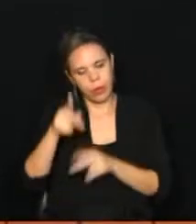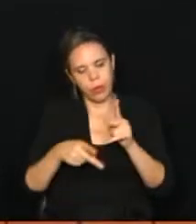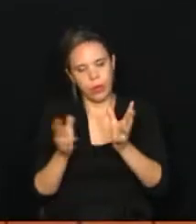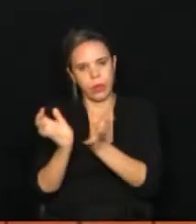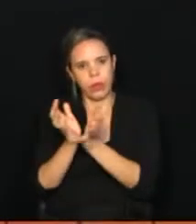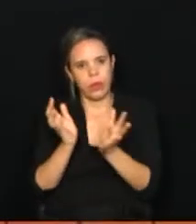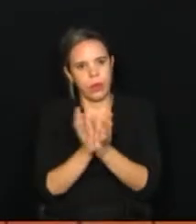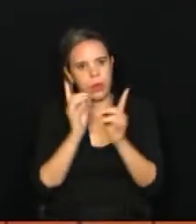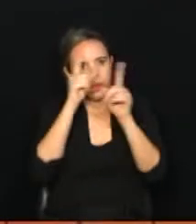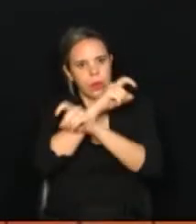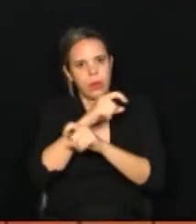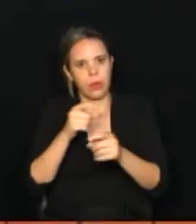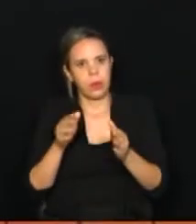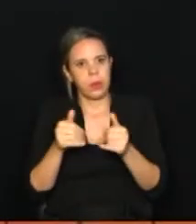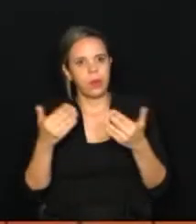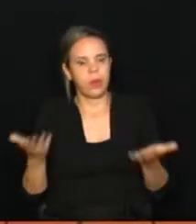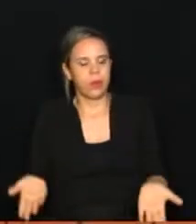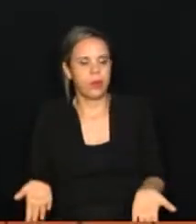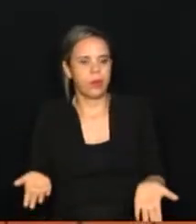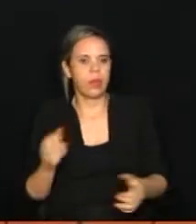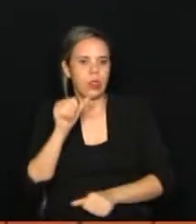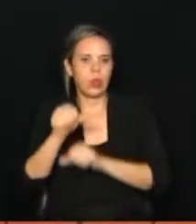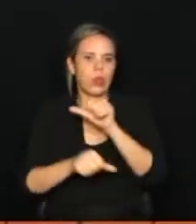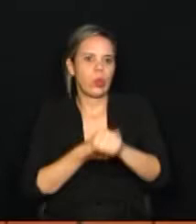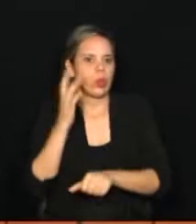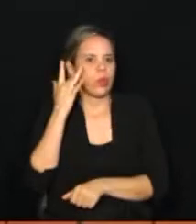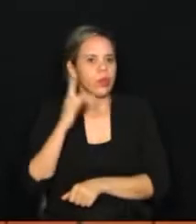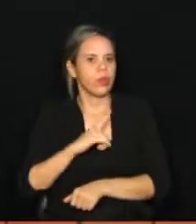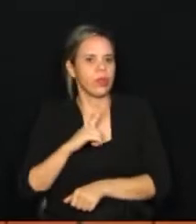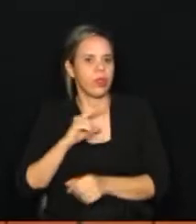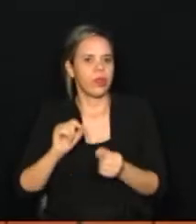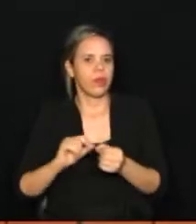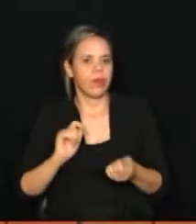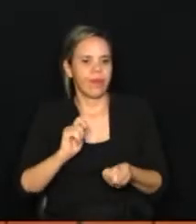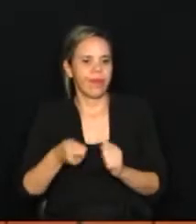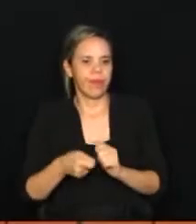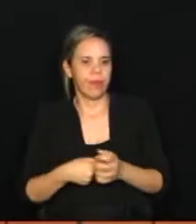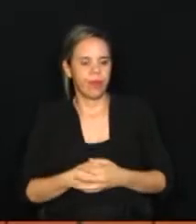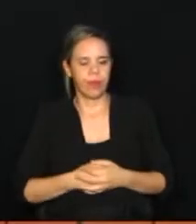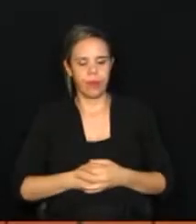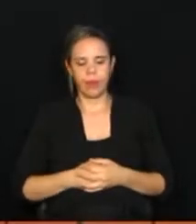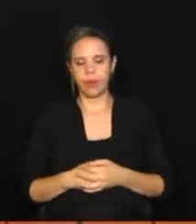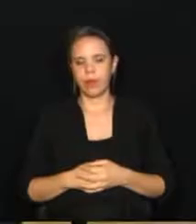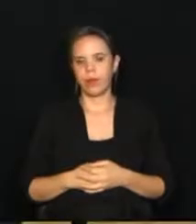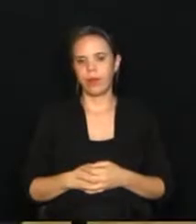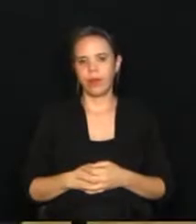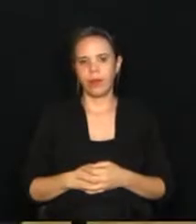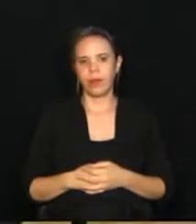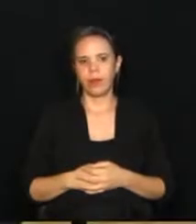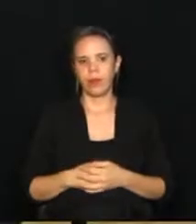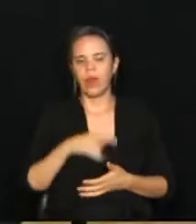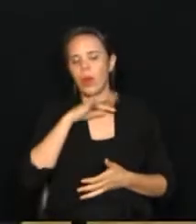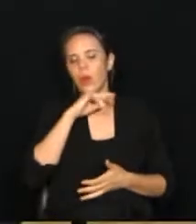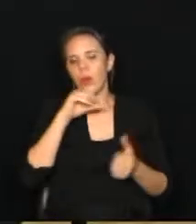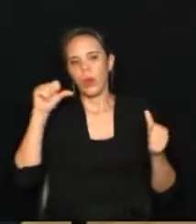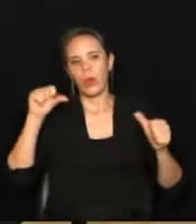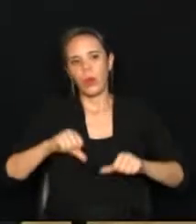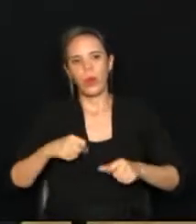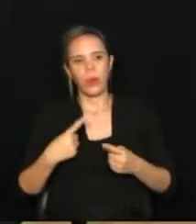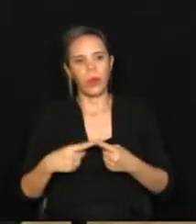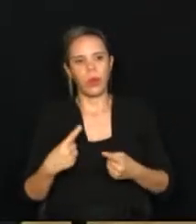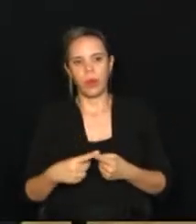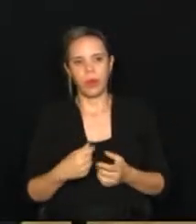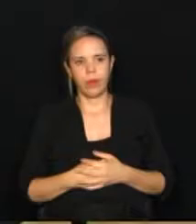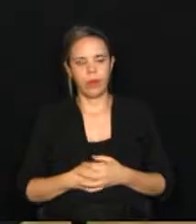partidas difíceis pedem? Que mudança que você teve que fazer? E é ruim, porque